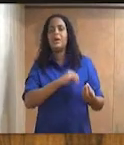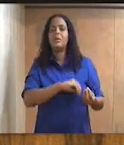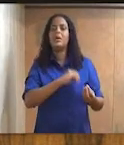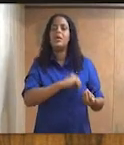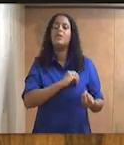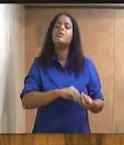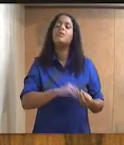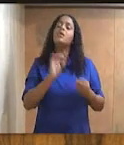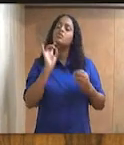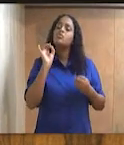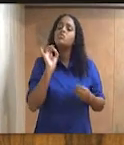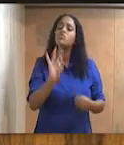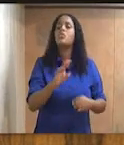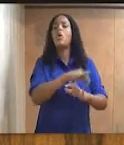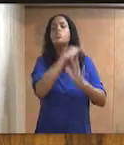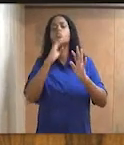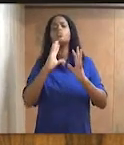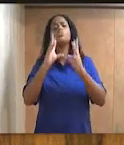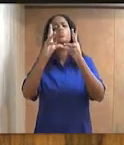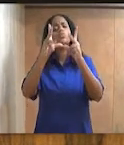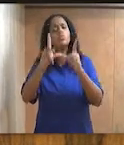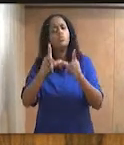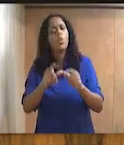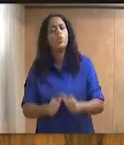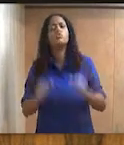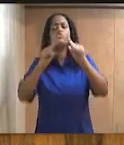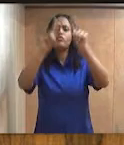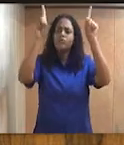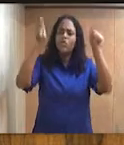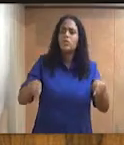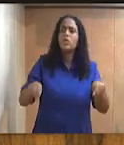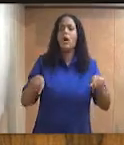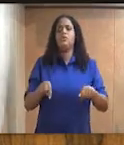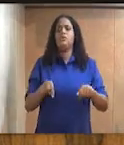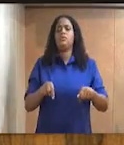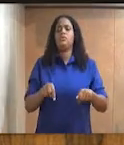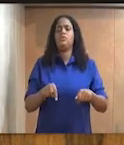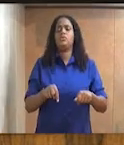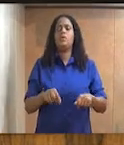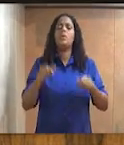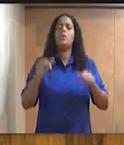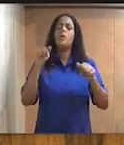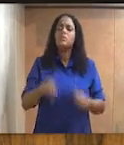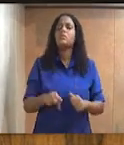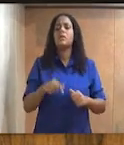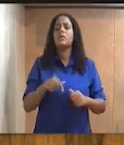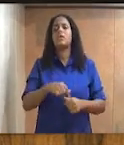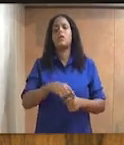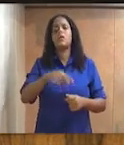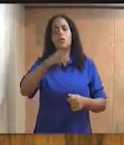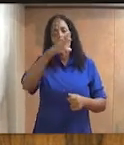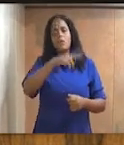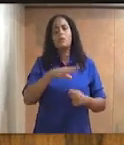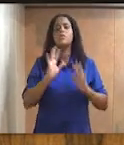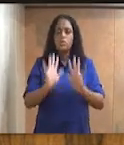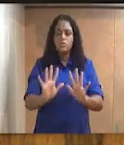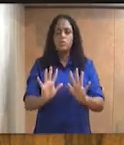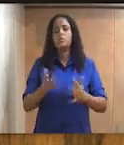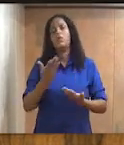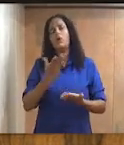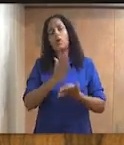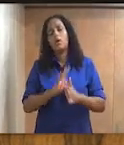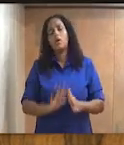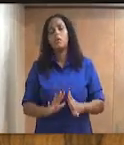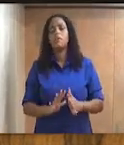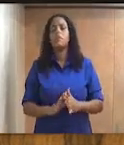é referente a todos os funcionários públicos efetivos do município. Já estou terminando, senhor presidente.